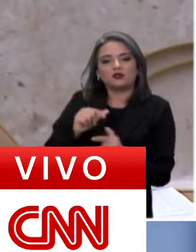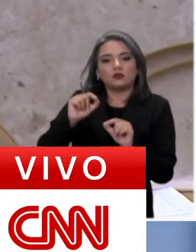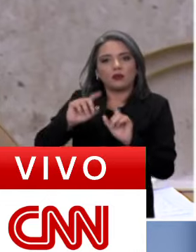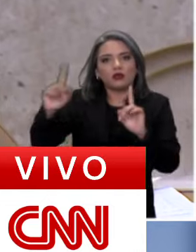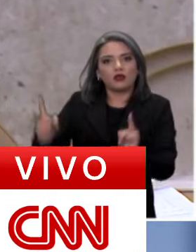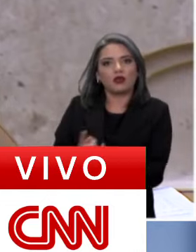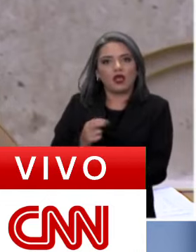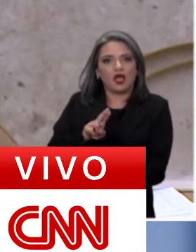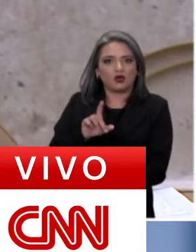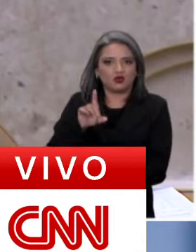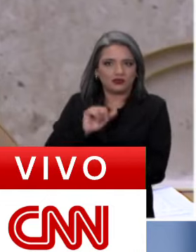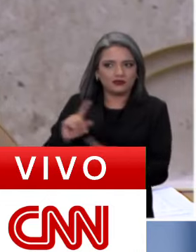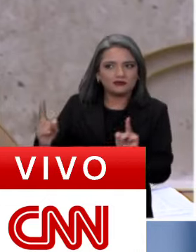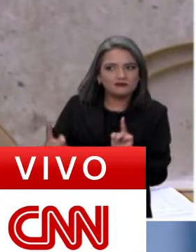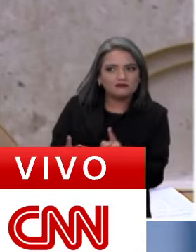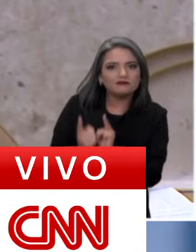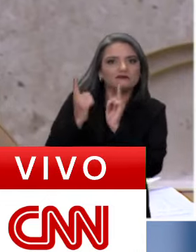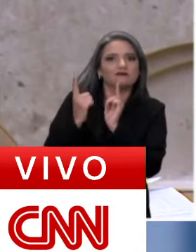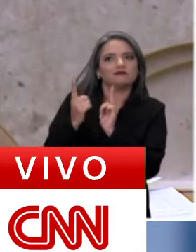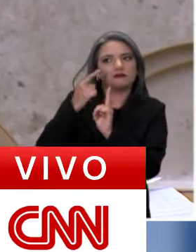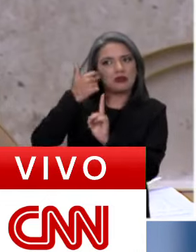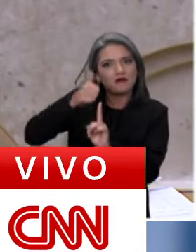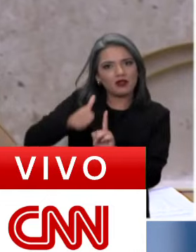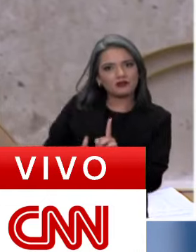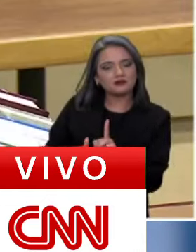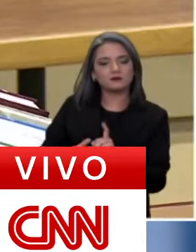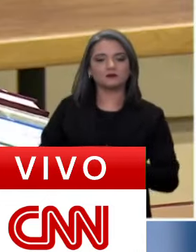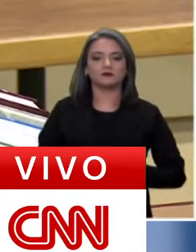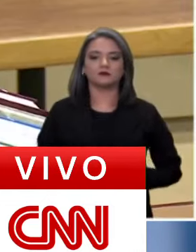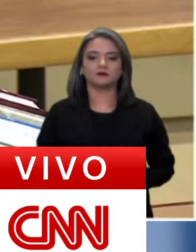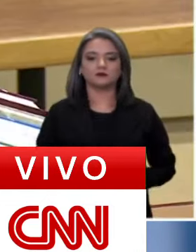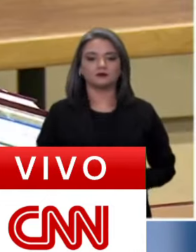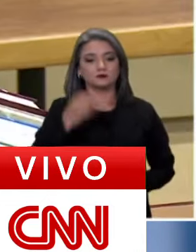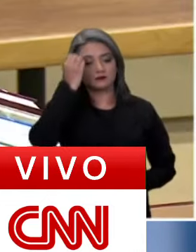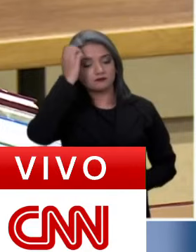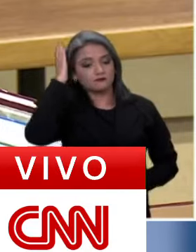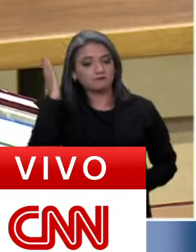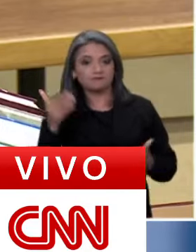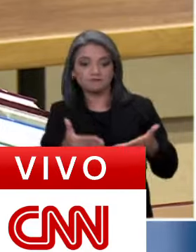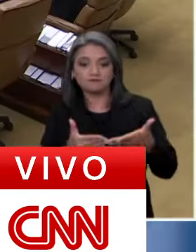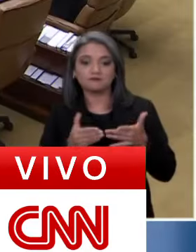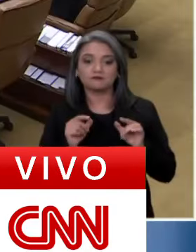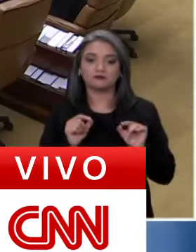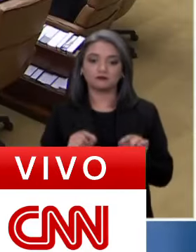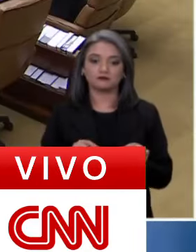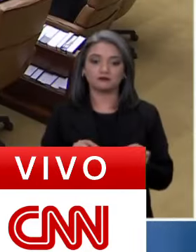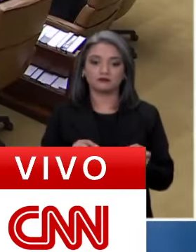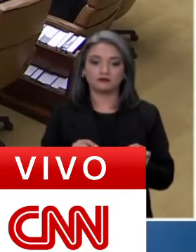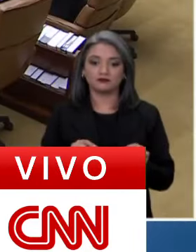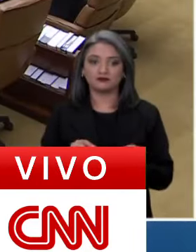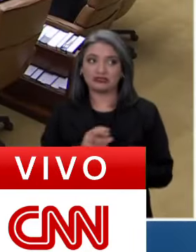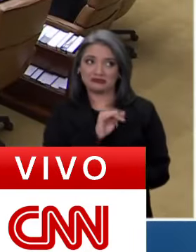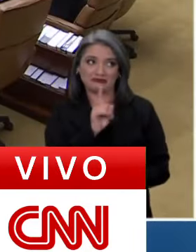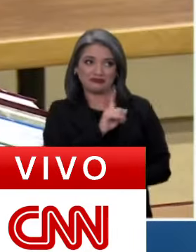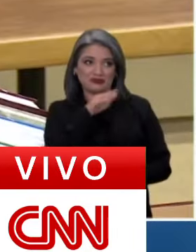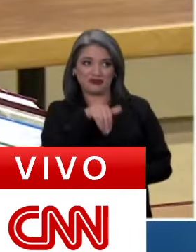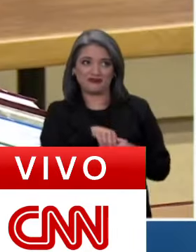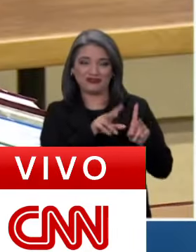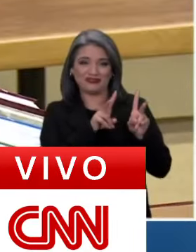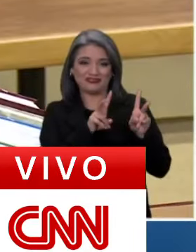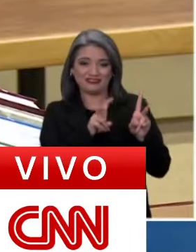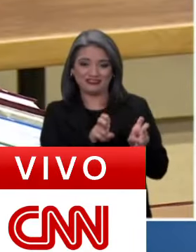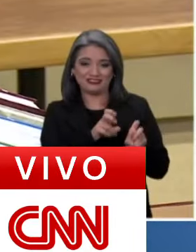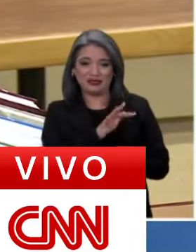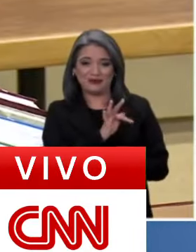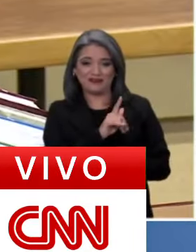próprio sistema penitenciário isso porque até agora eh Há há na previsão da Lei ali de Execuções Penais há uma previsão